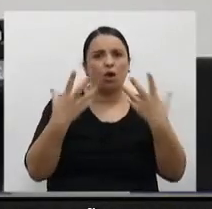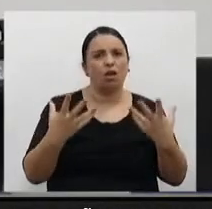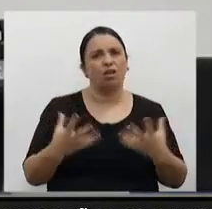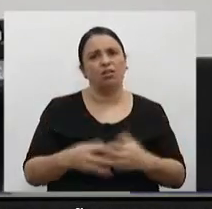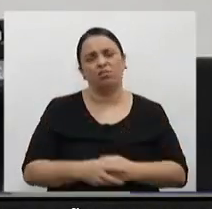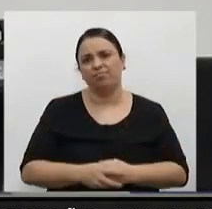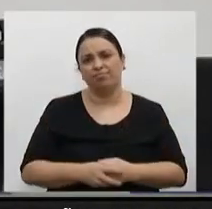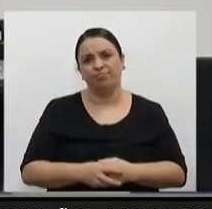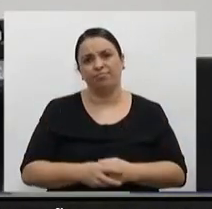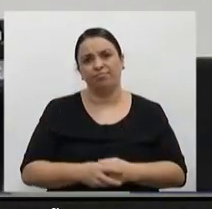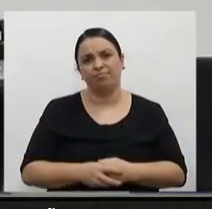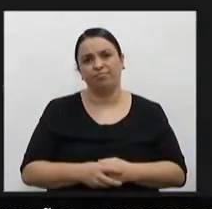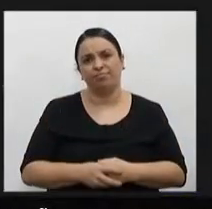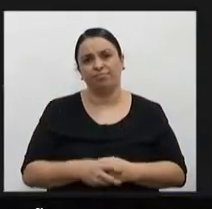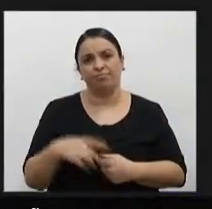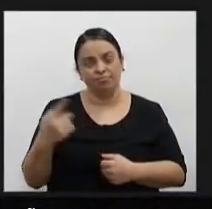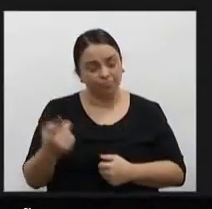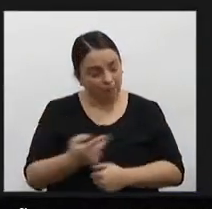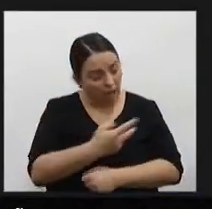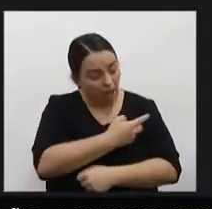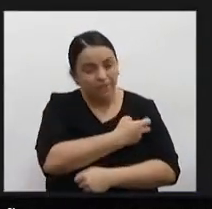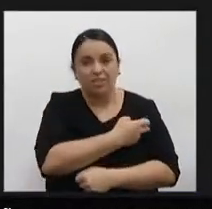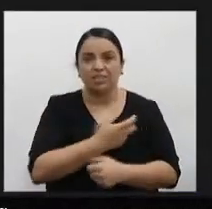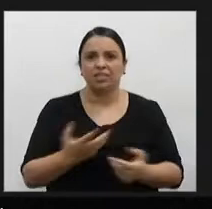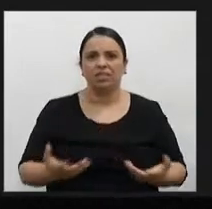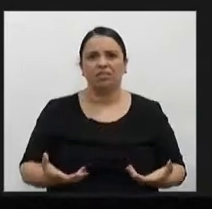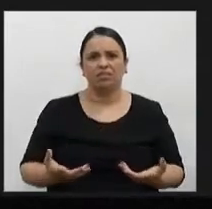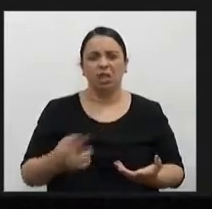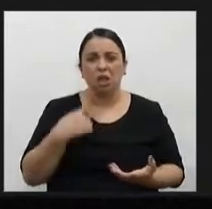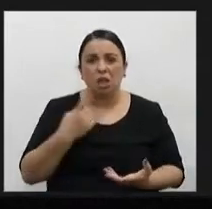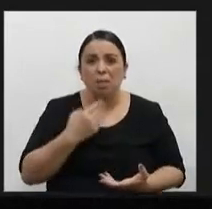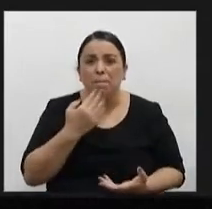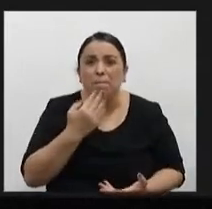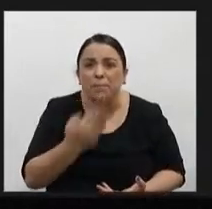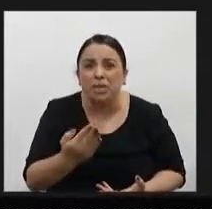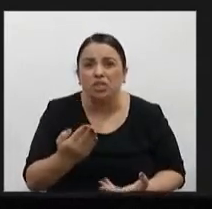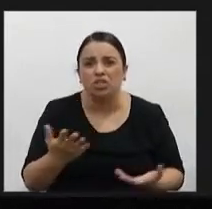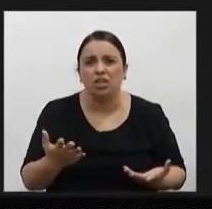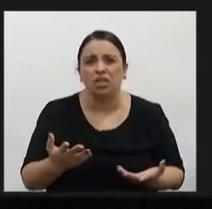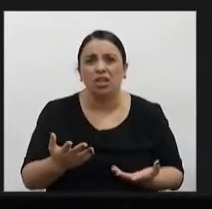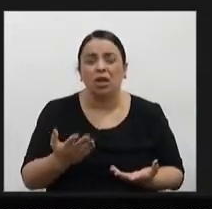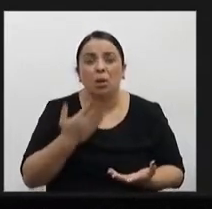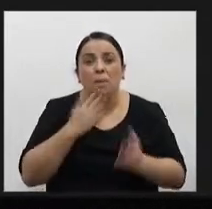Na vacina, que nós temos prioridades na vacina.